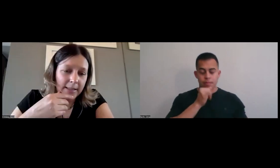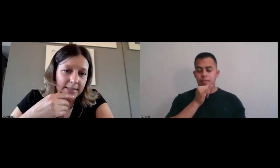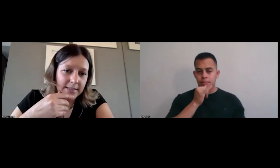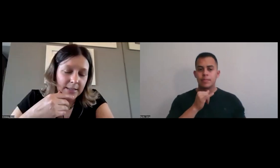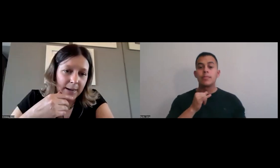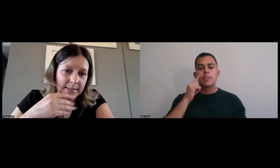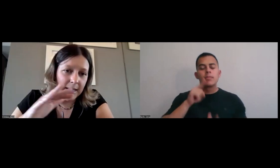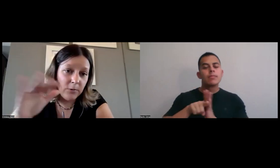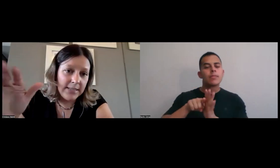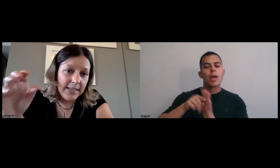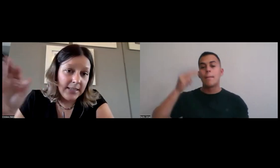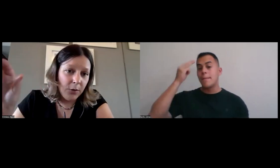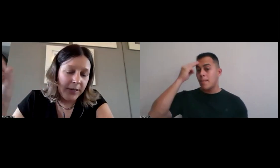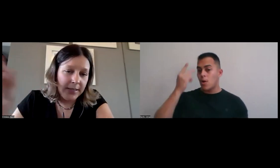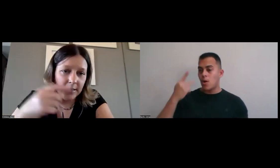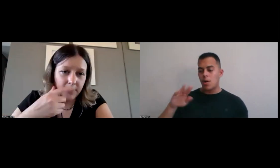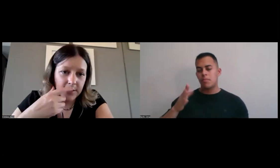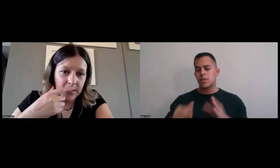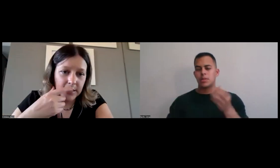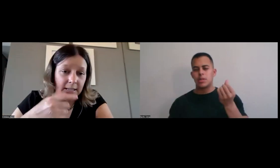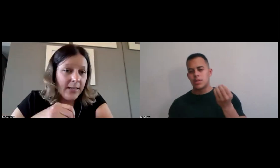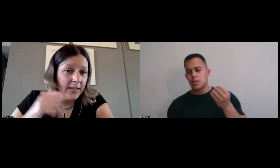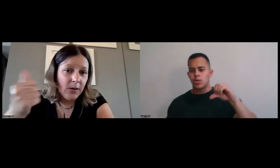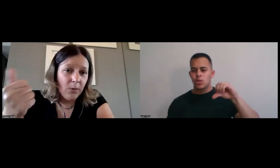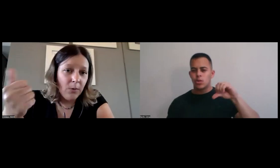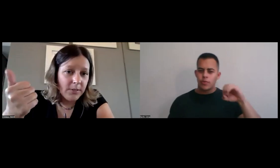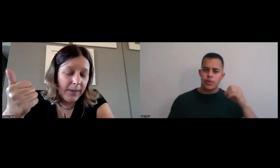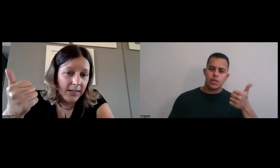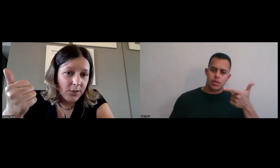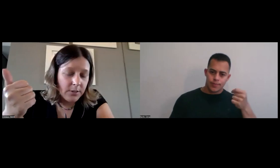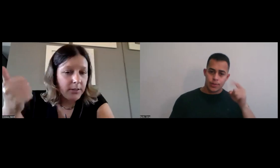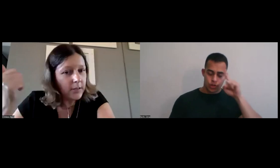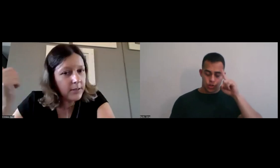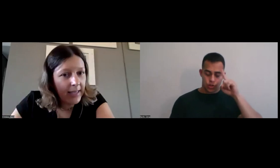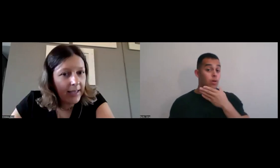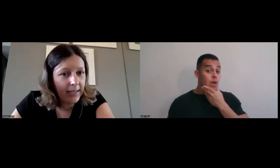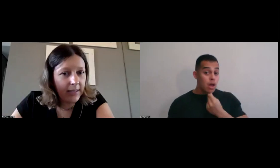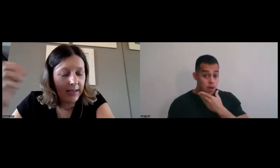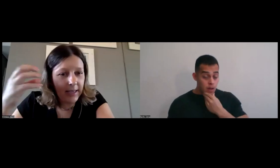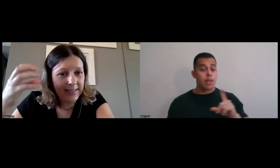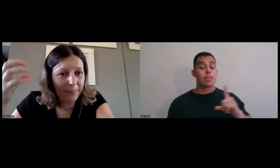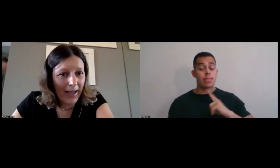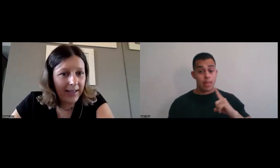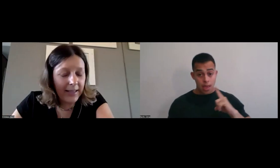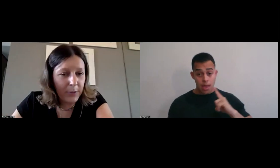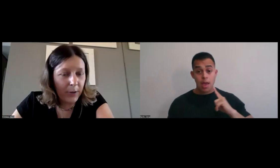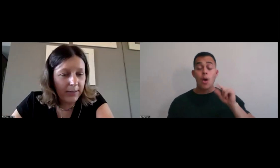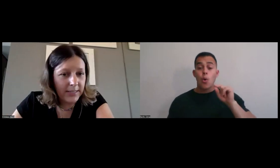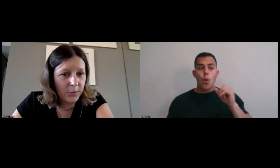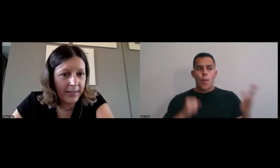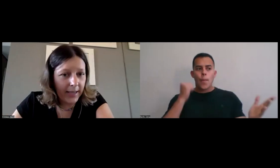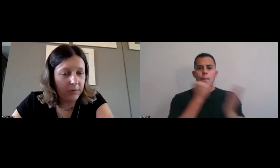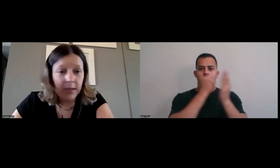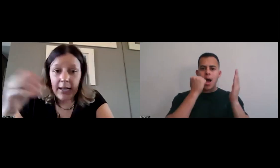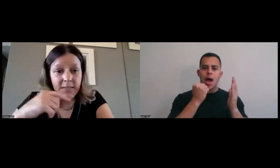memória desses animais lá com 60, 90, 120 dias. Os machos têm ainda essa marca da memória do